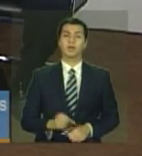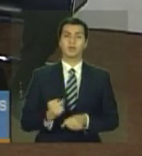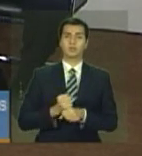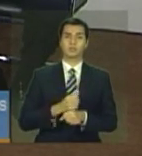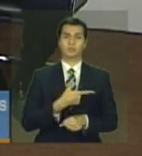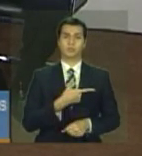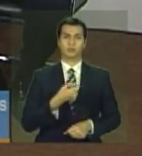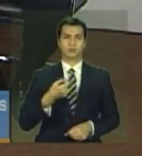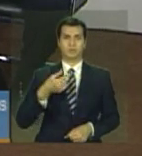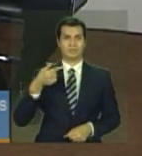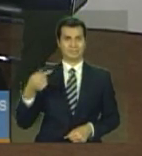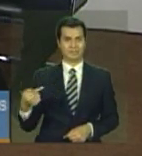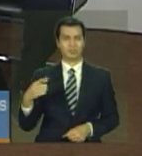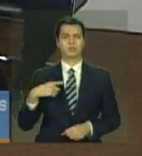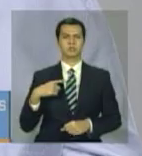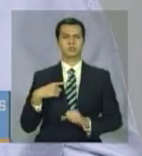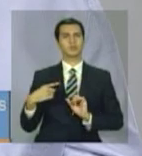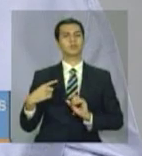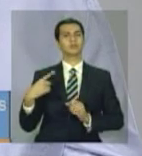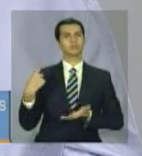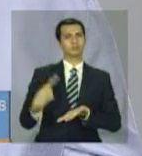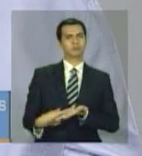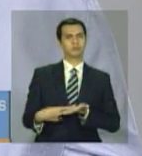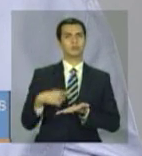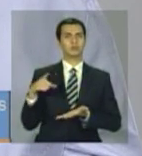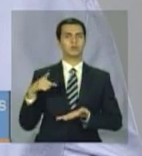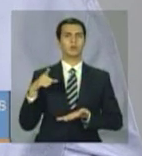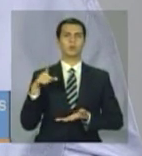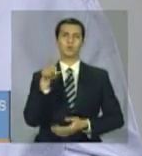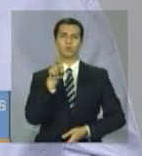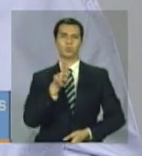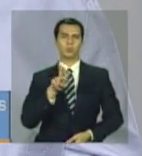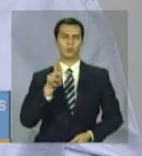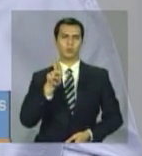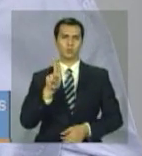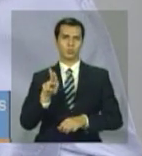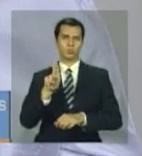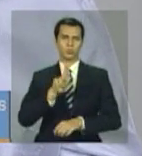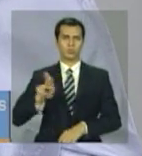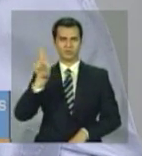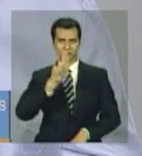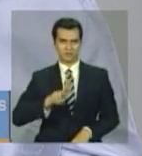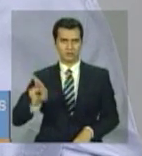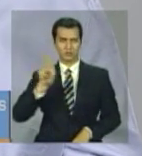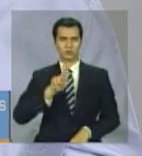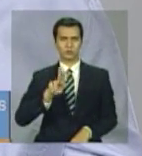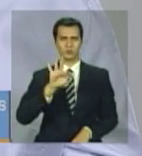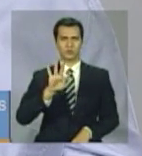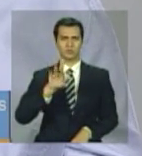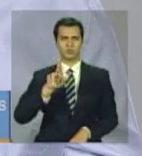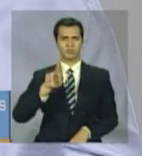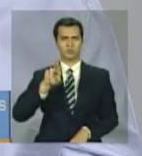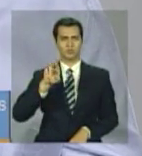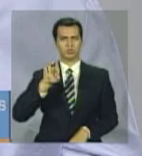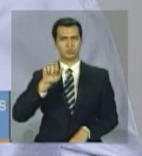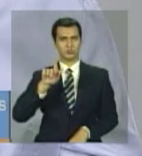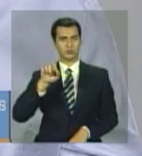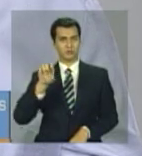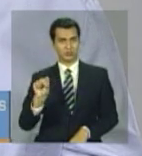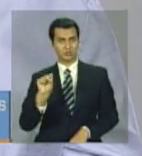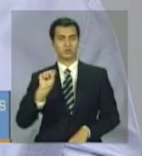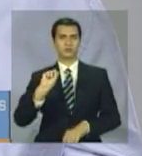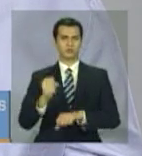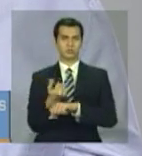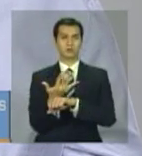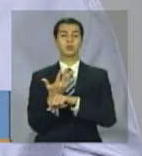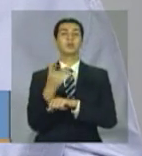2007, né, junto com a Universidade Federal do Rio Grande do Sul, porque nós tínhamos uma necessidade, principalmente ela iniciou com os restaurantes, né, da formação dos gestores.